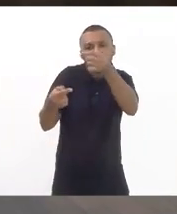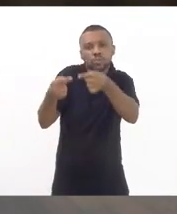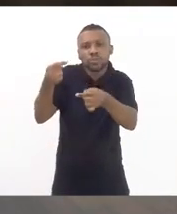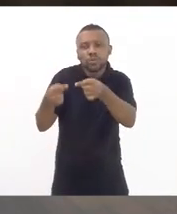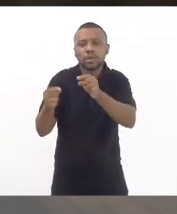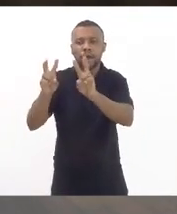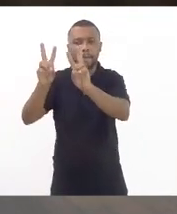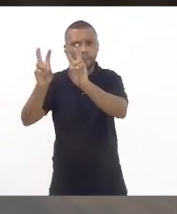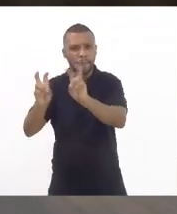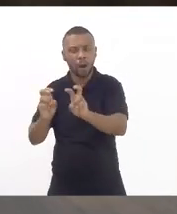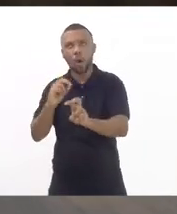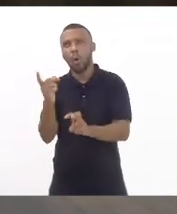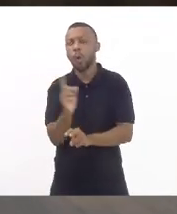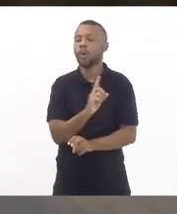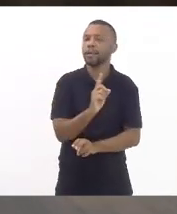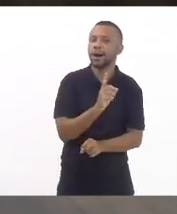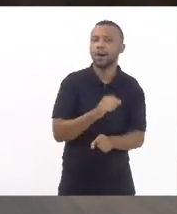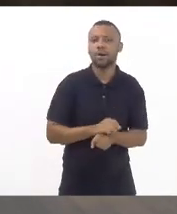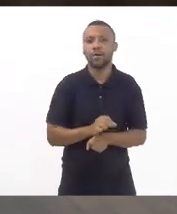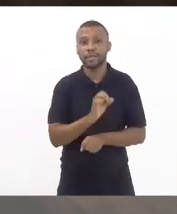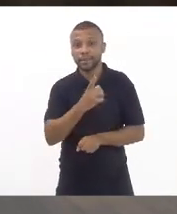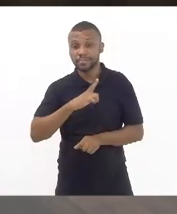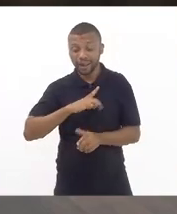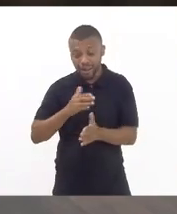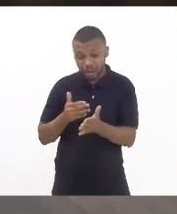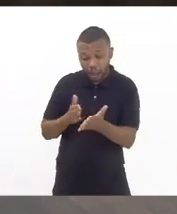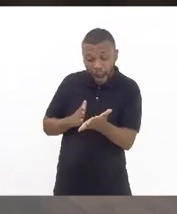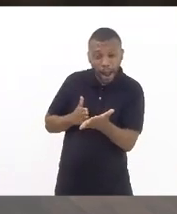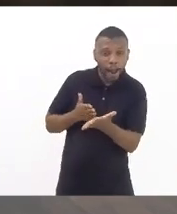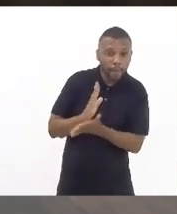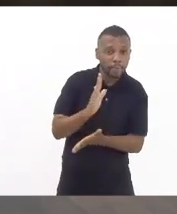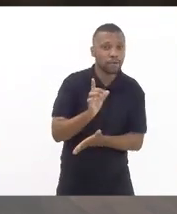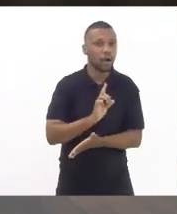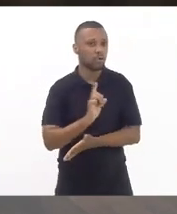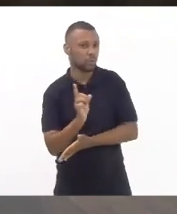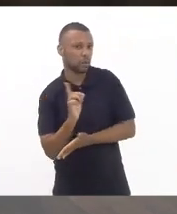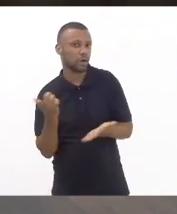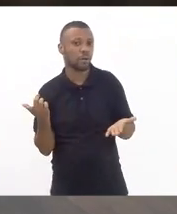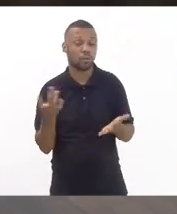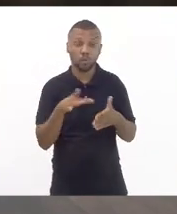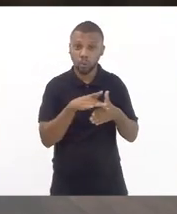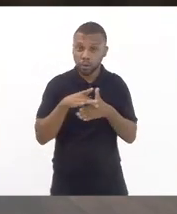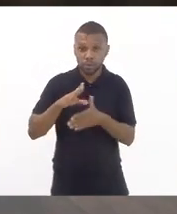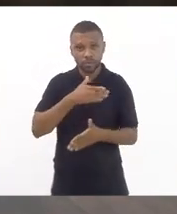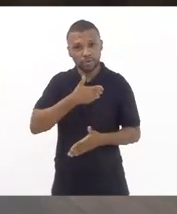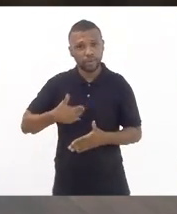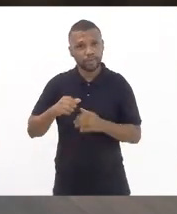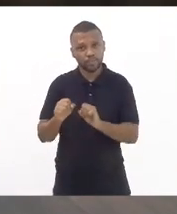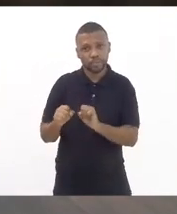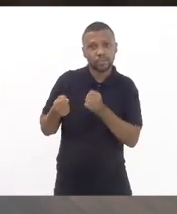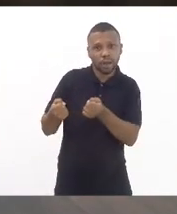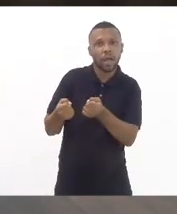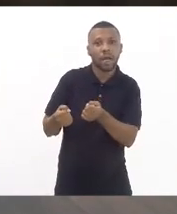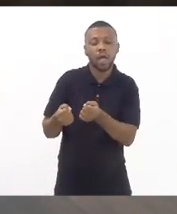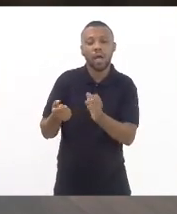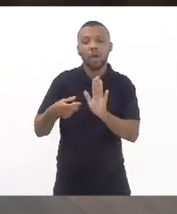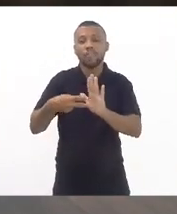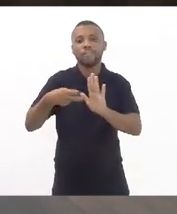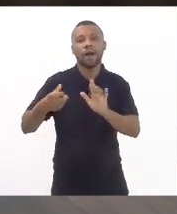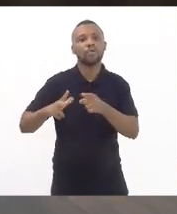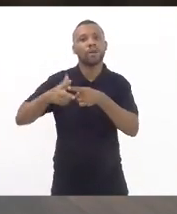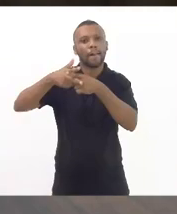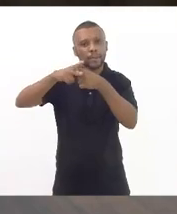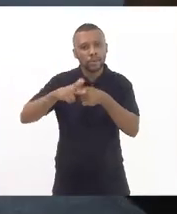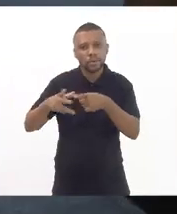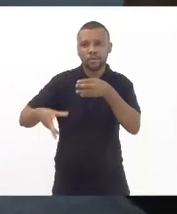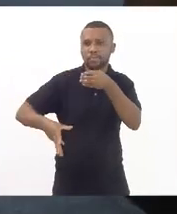isso, se vai colocar em efetividade ou não. Amanhã, como líder do governo, eu defenderei a manutenção do veto e farei